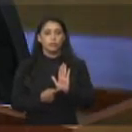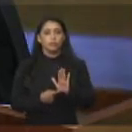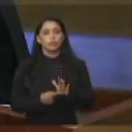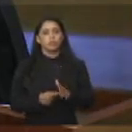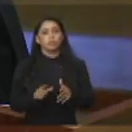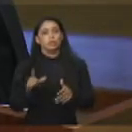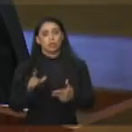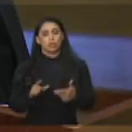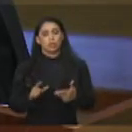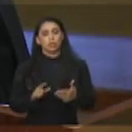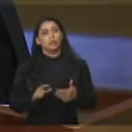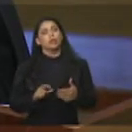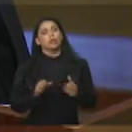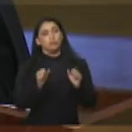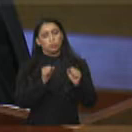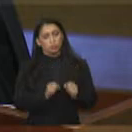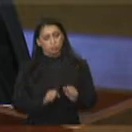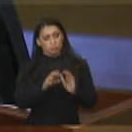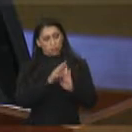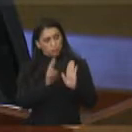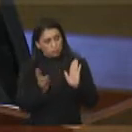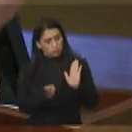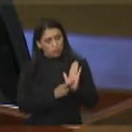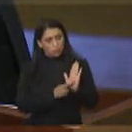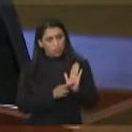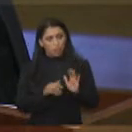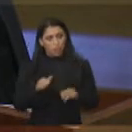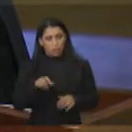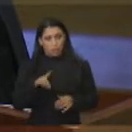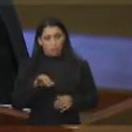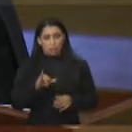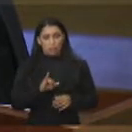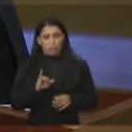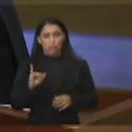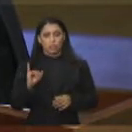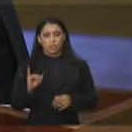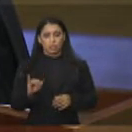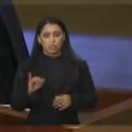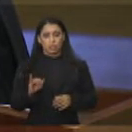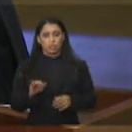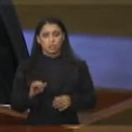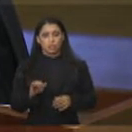poder regulamentar. Cito a medida cautelar